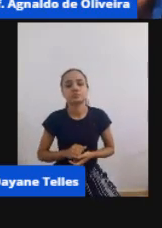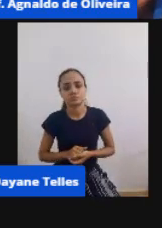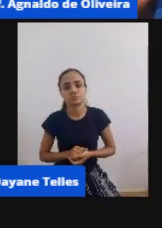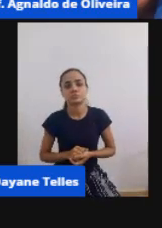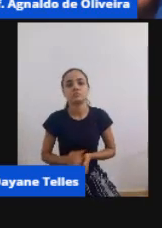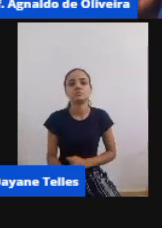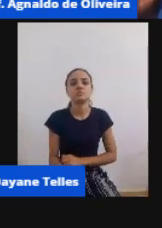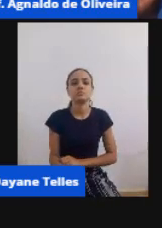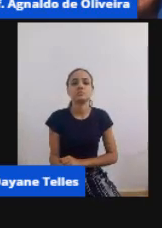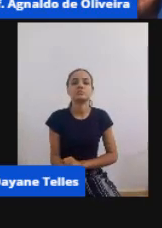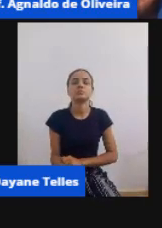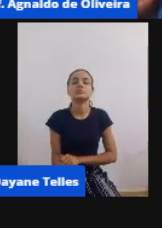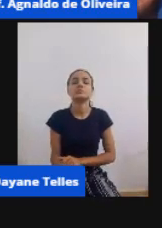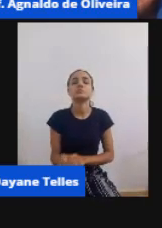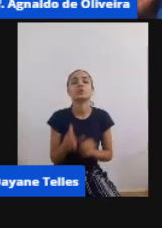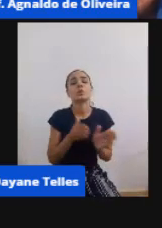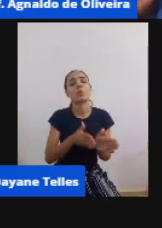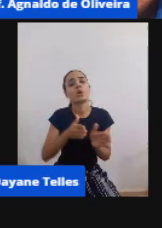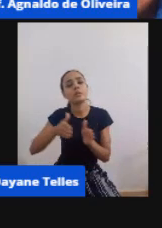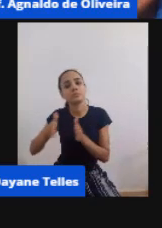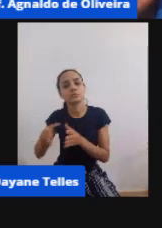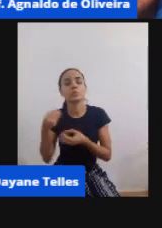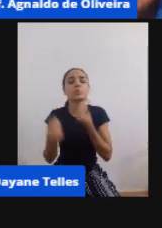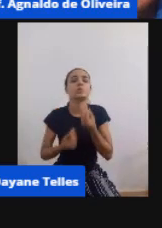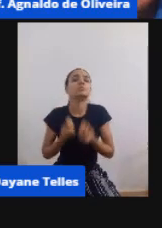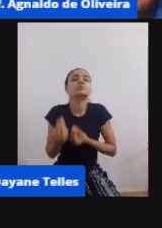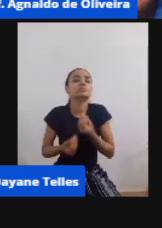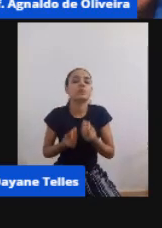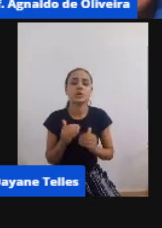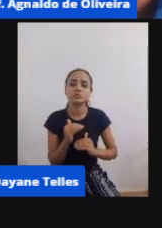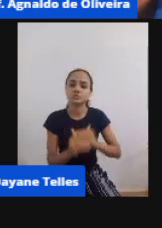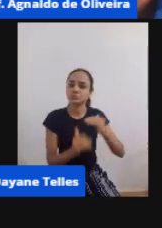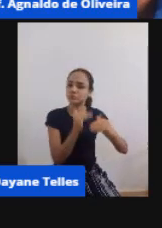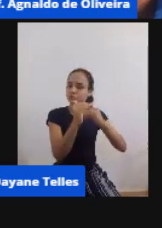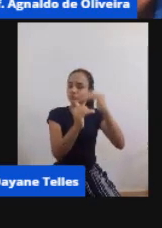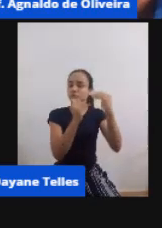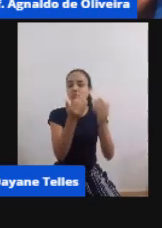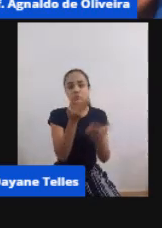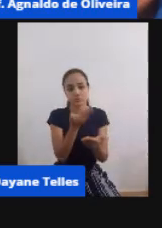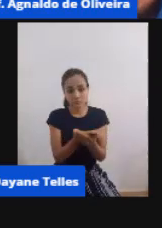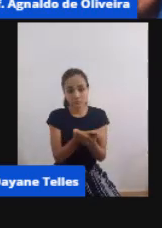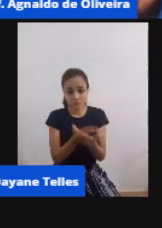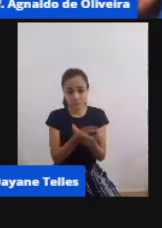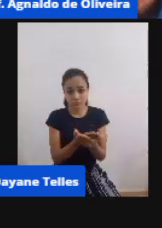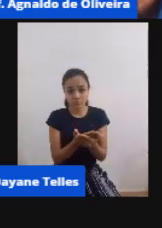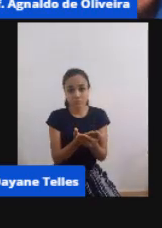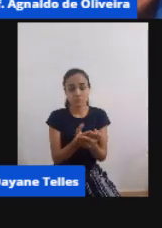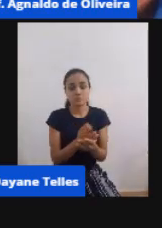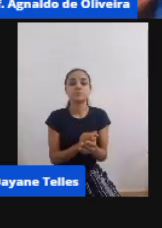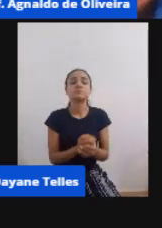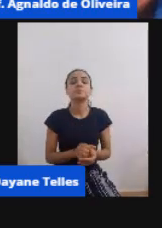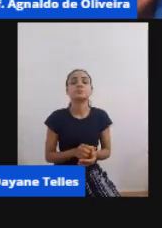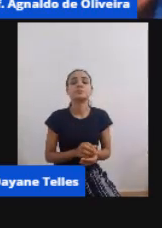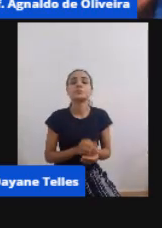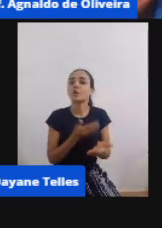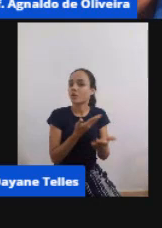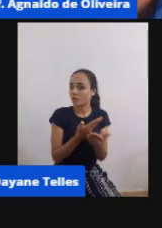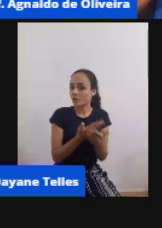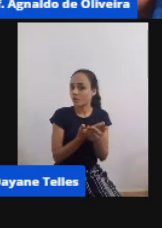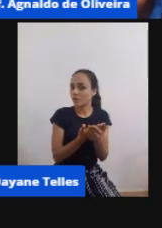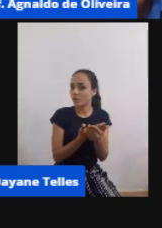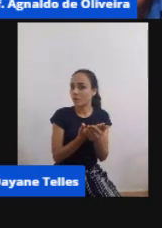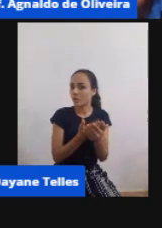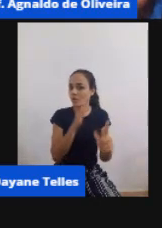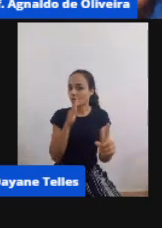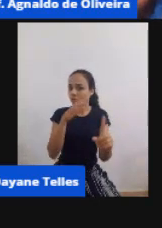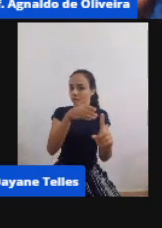Bom, como será desenvolvida essa aula? Bom, as aulas referentes a esta atividade ou a esta